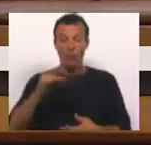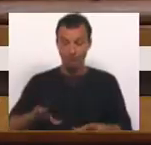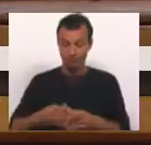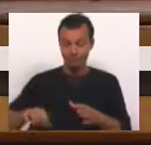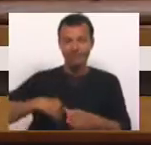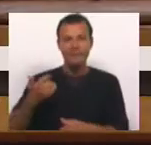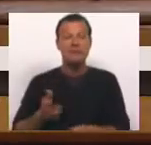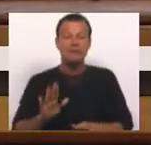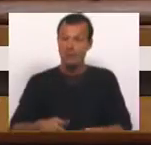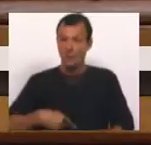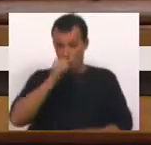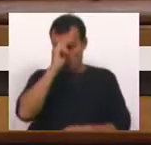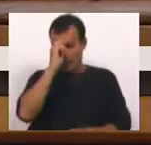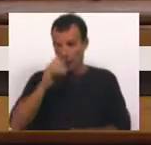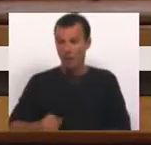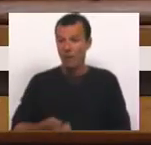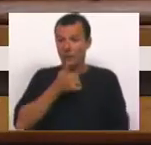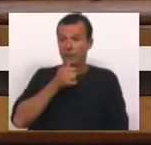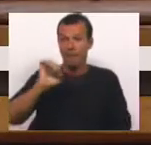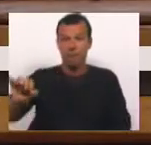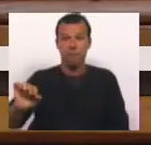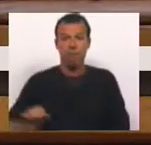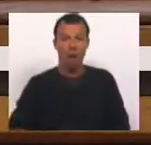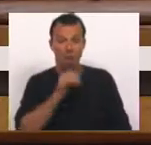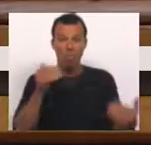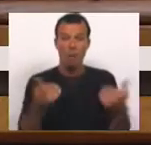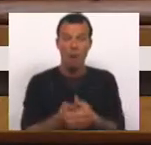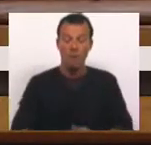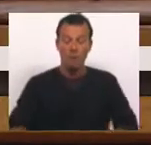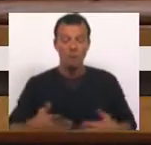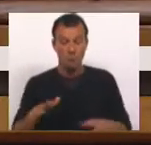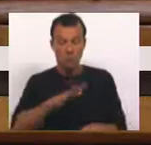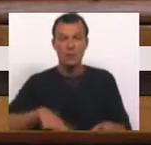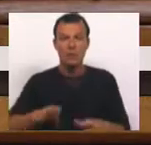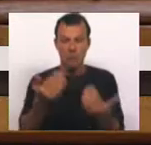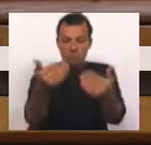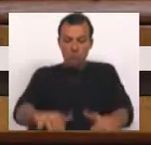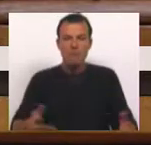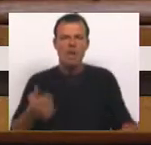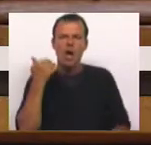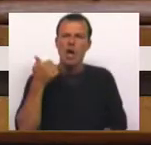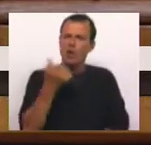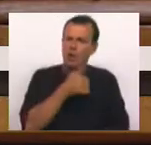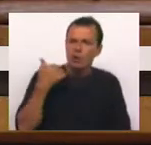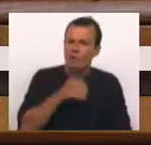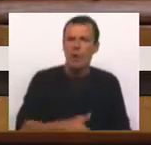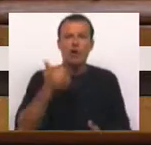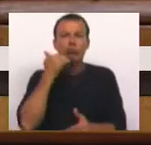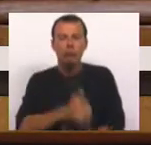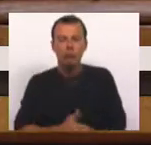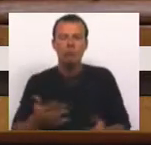respeitada a vontade de uma pessoa que não conceda a antecipação da sua morte perante uma situação limite de dor e sofrimento